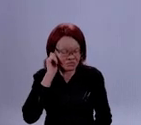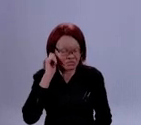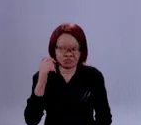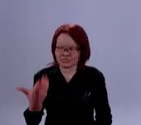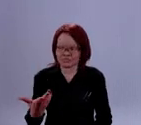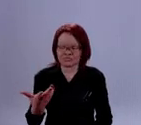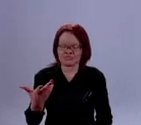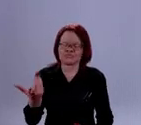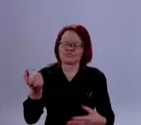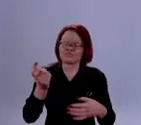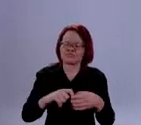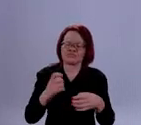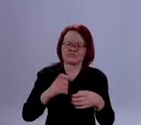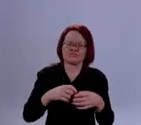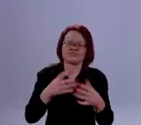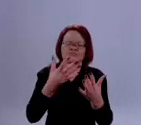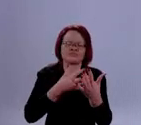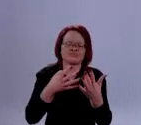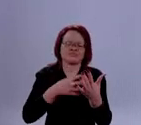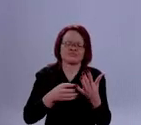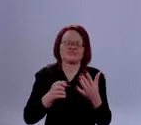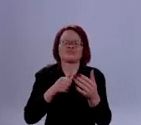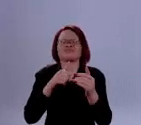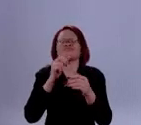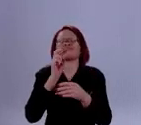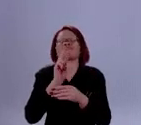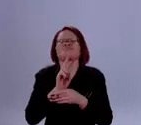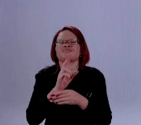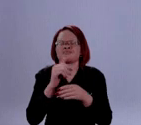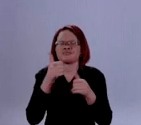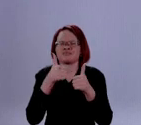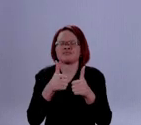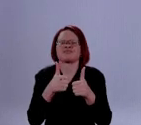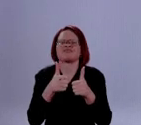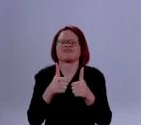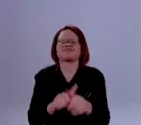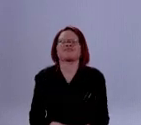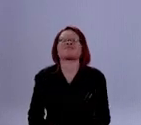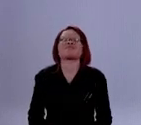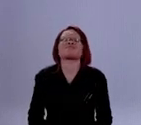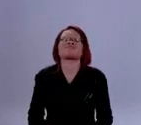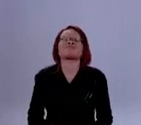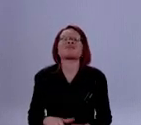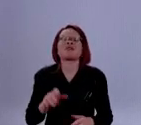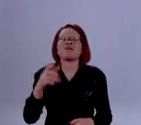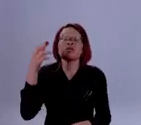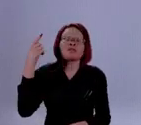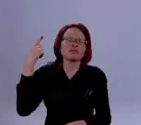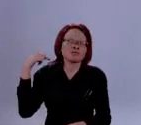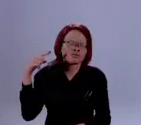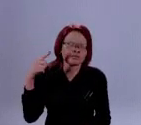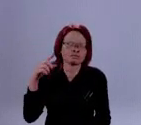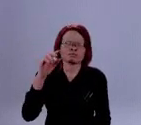exercício completa o texto com as formas verbais adequadas temos ali uma frase